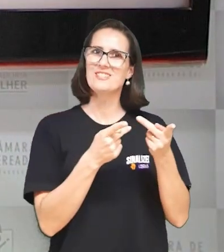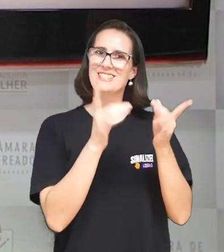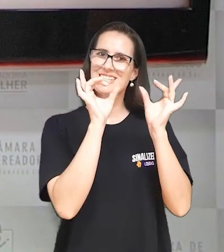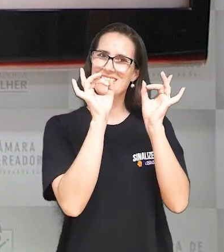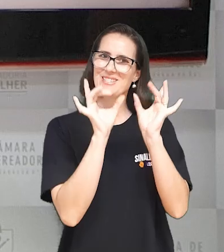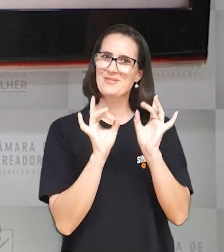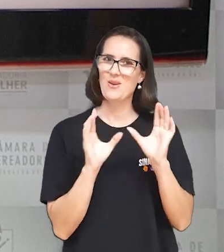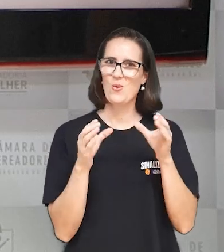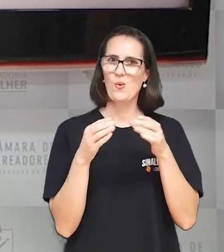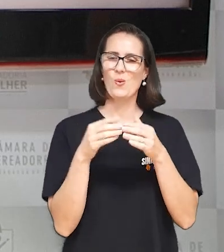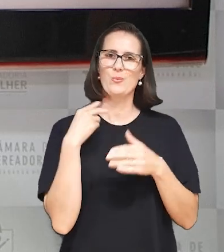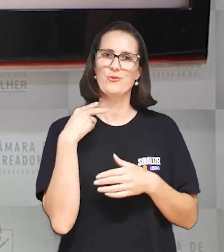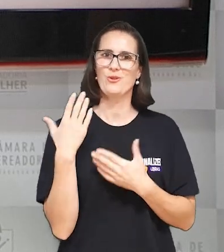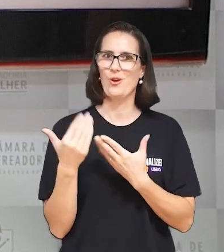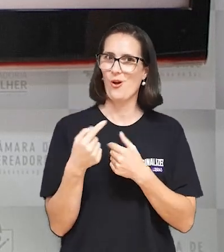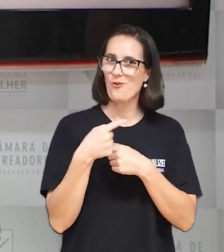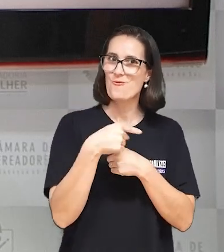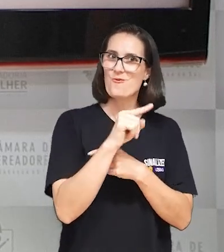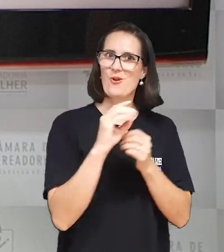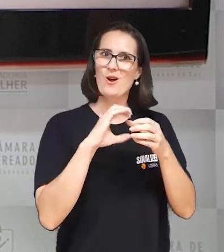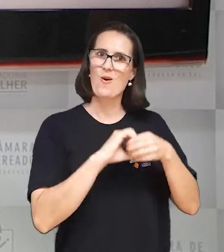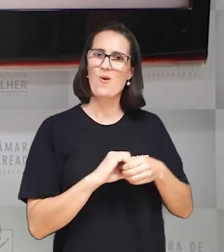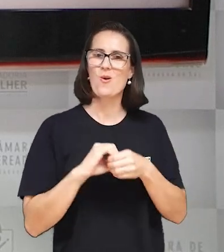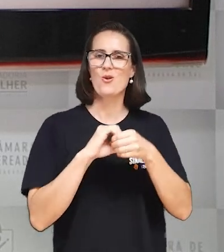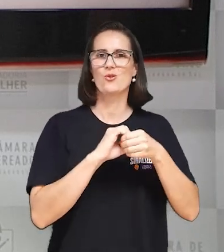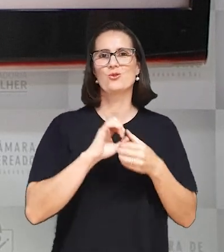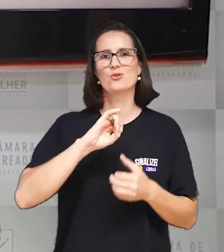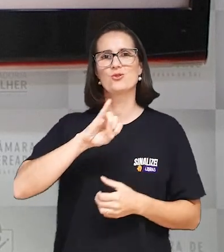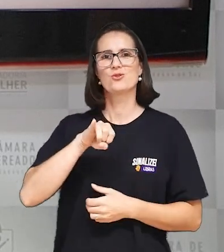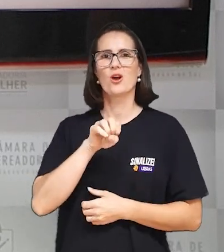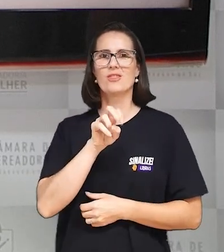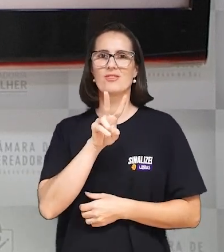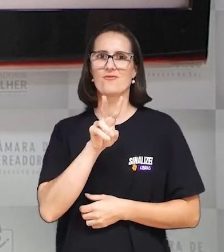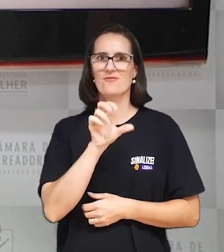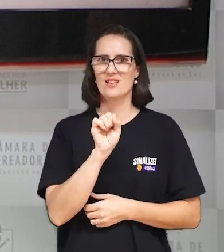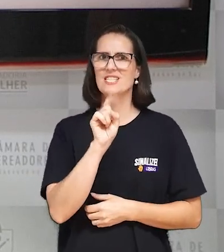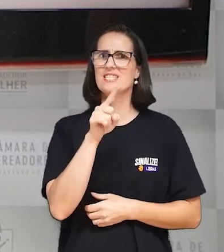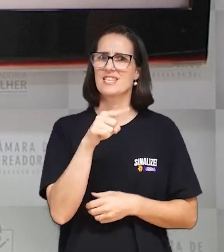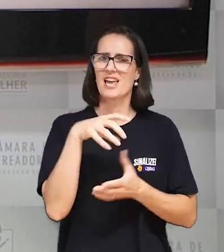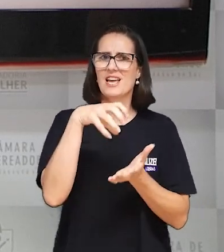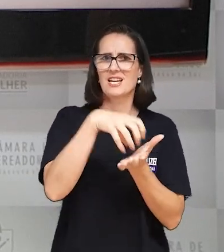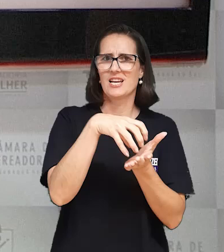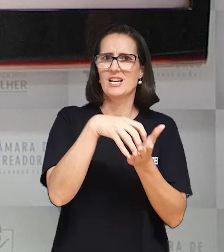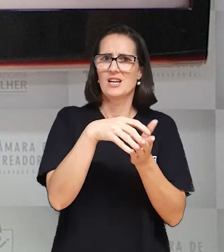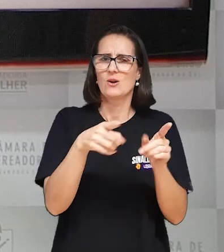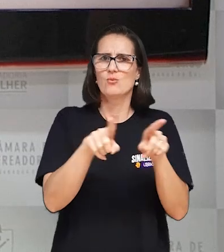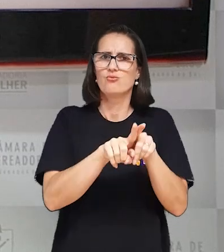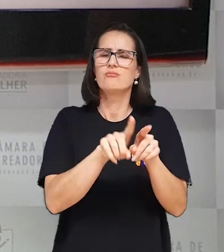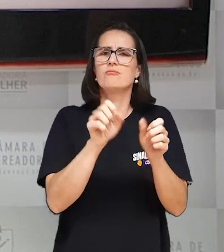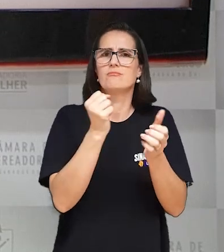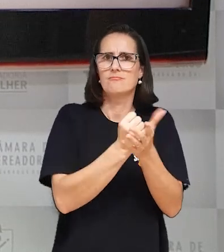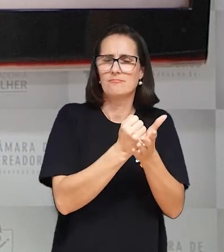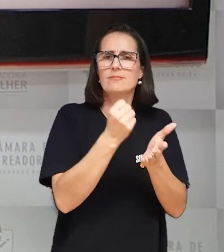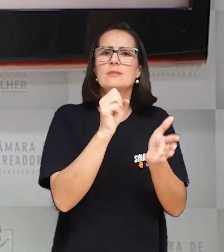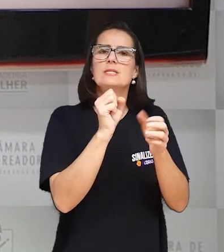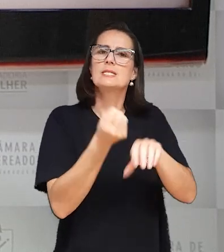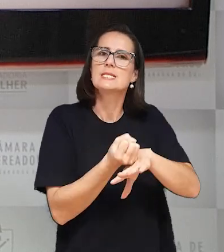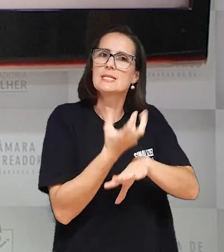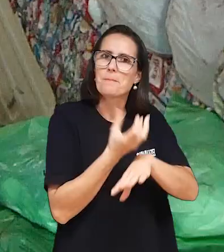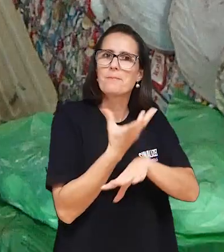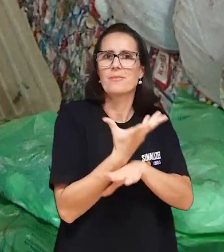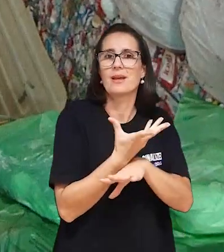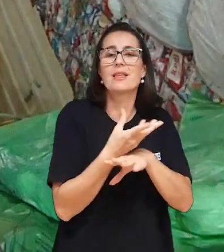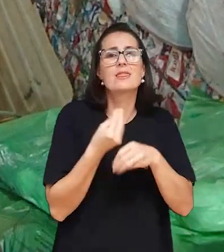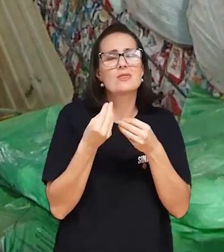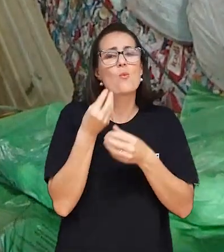Uma visita especial realizada pelos vereadores mirins na cooperativa JVS, que é uma instituição credenciada pelo